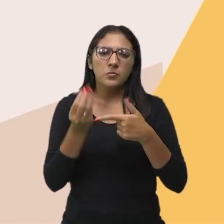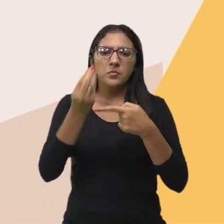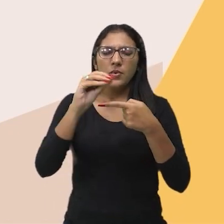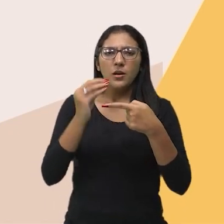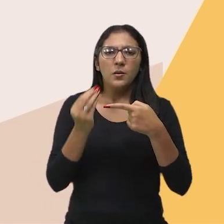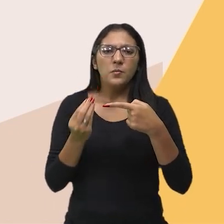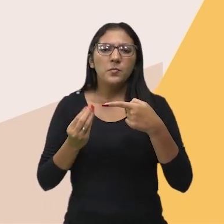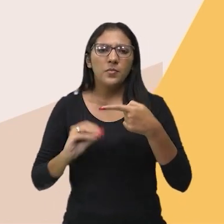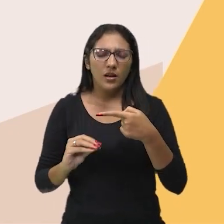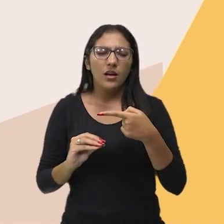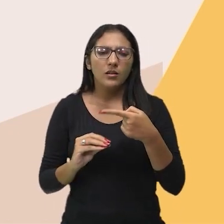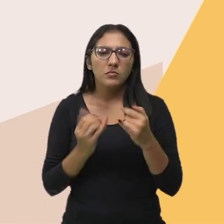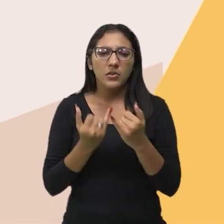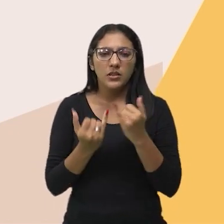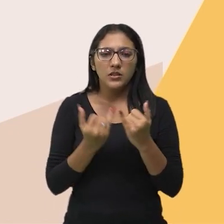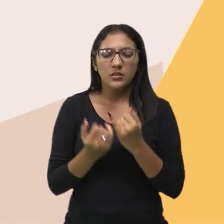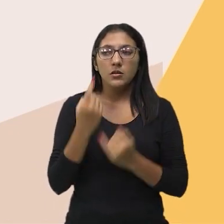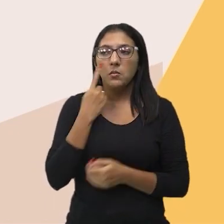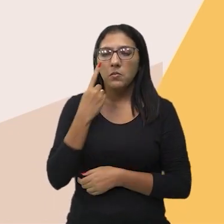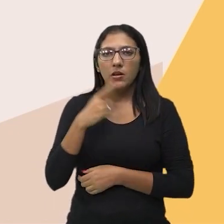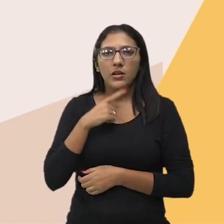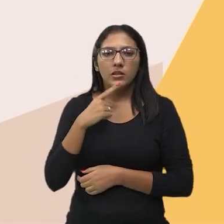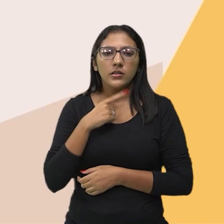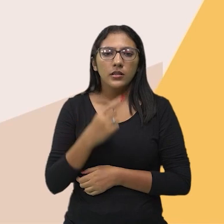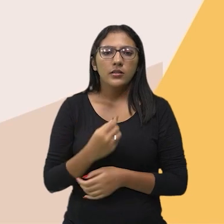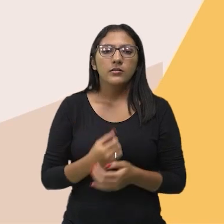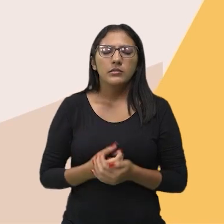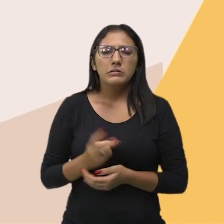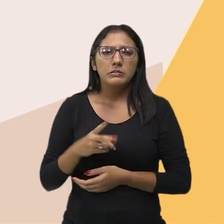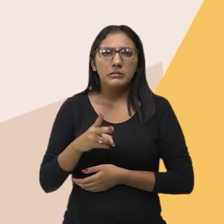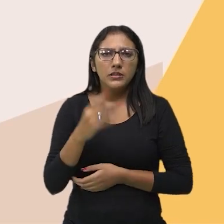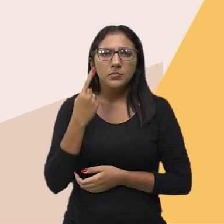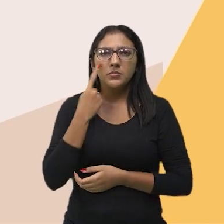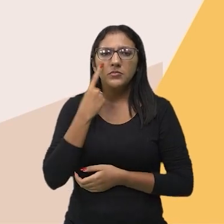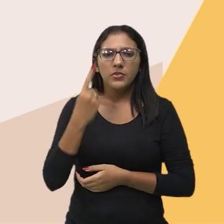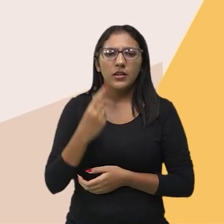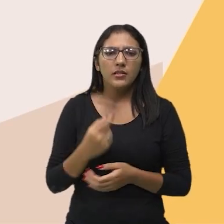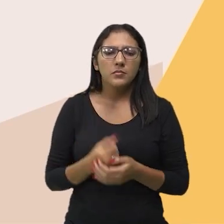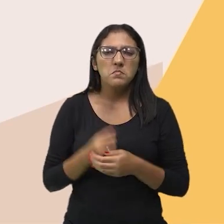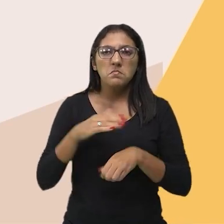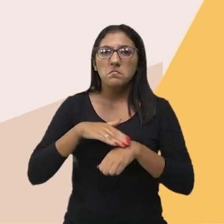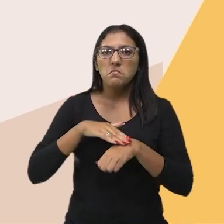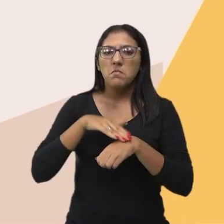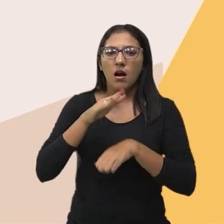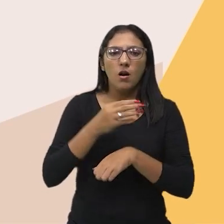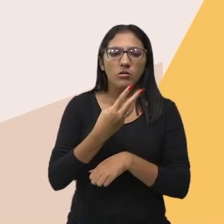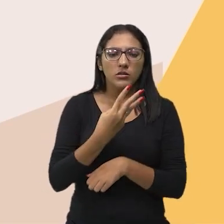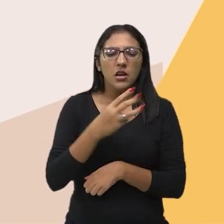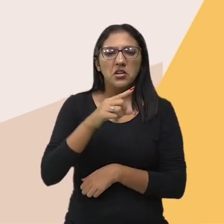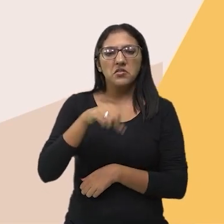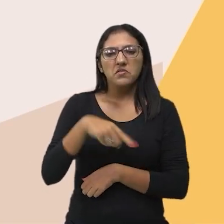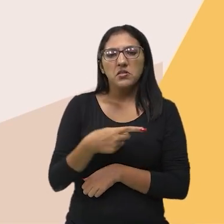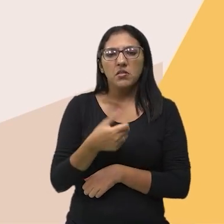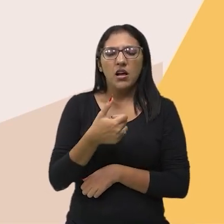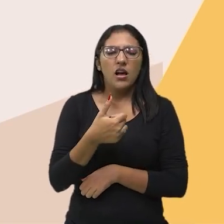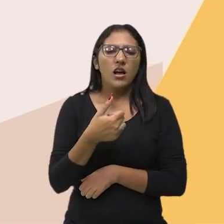na mesma unidade, encontramos sempre um número maior que 3,